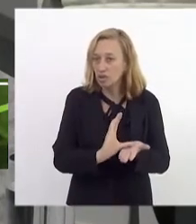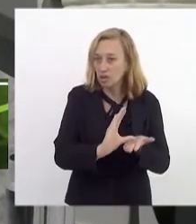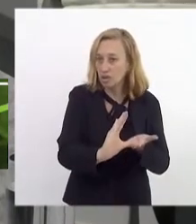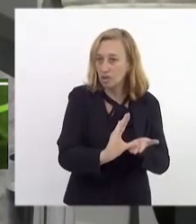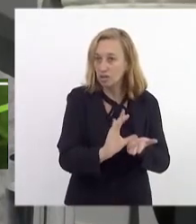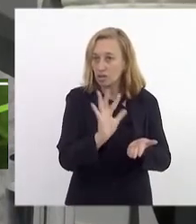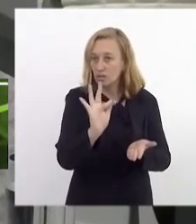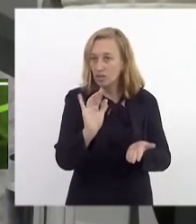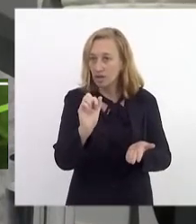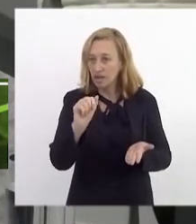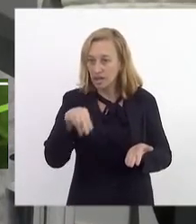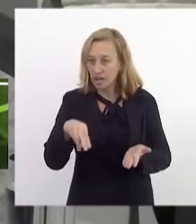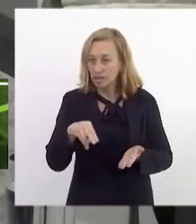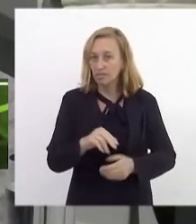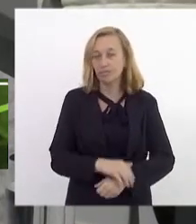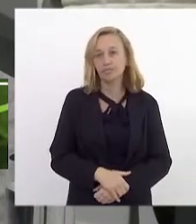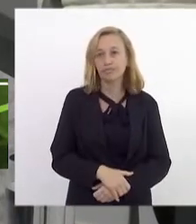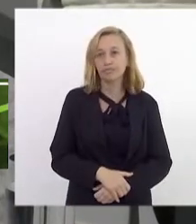do FECAM?